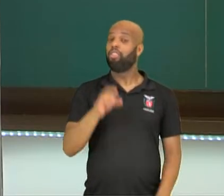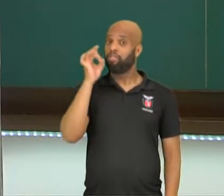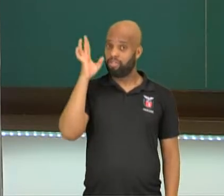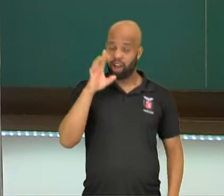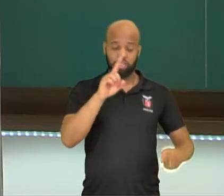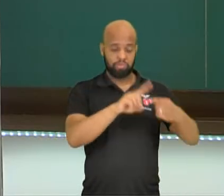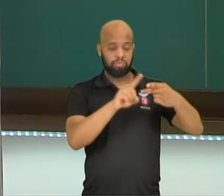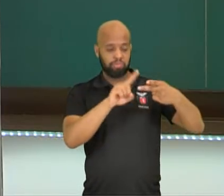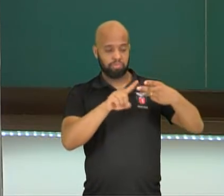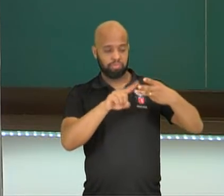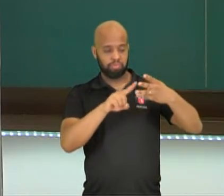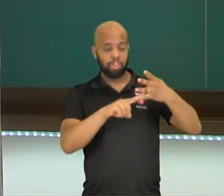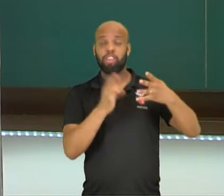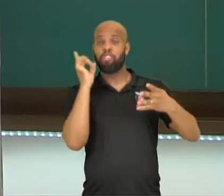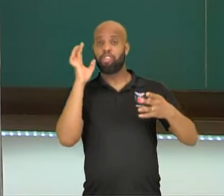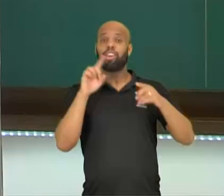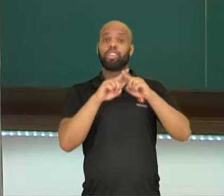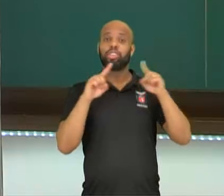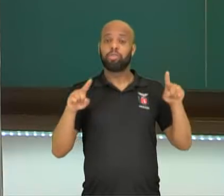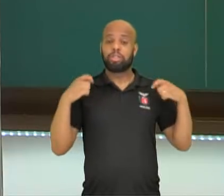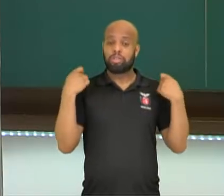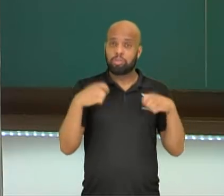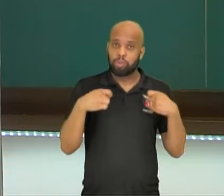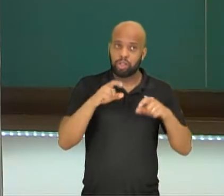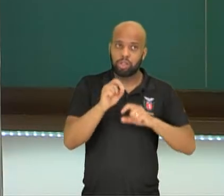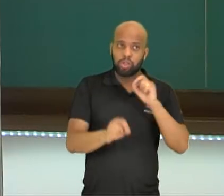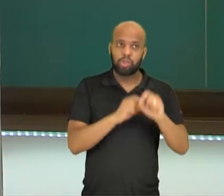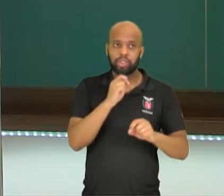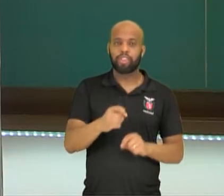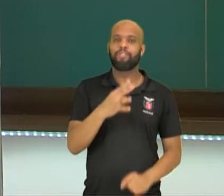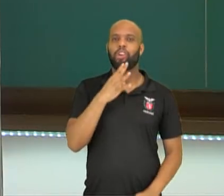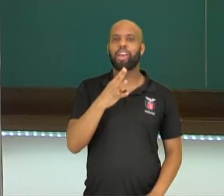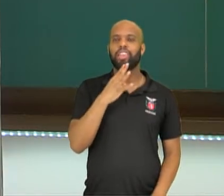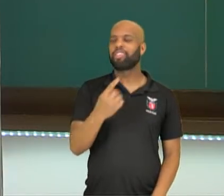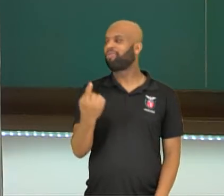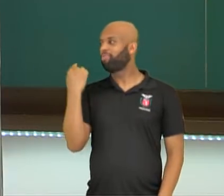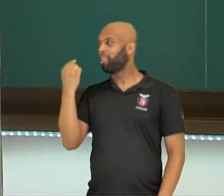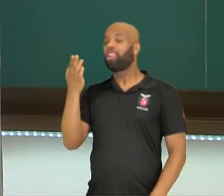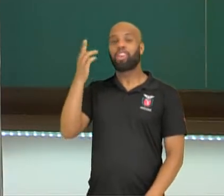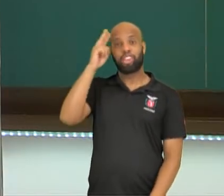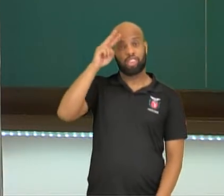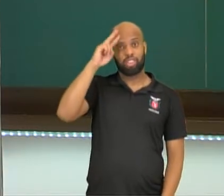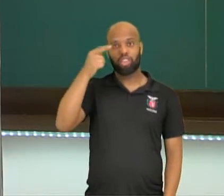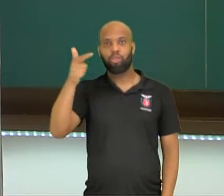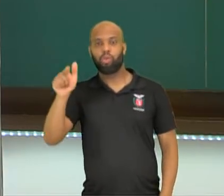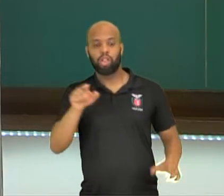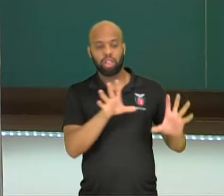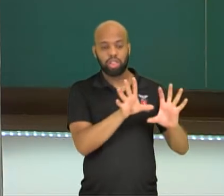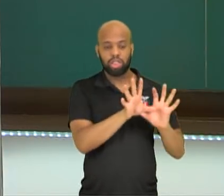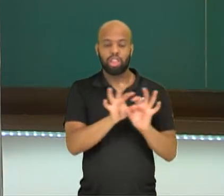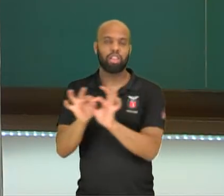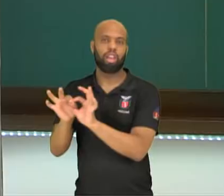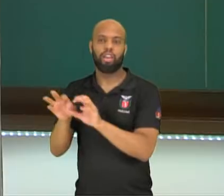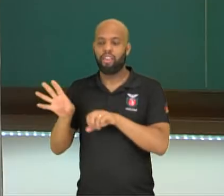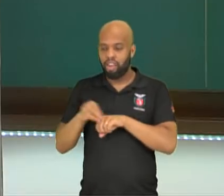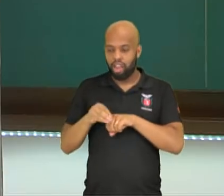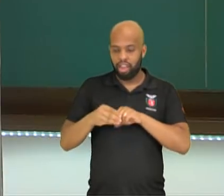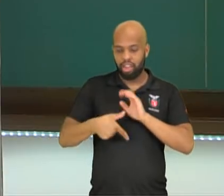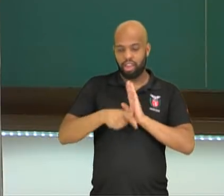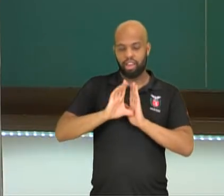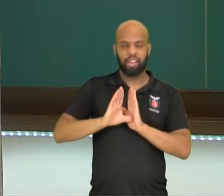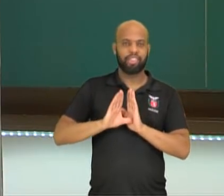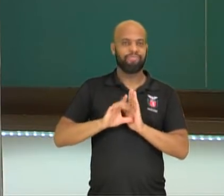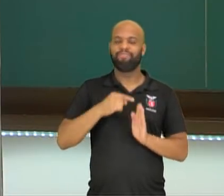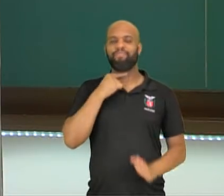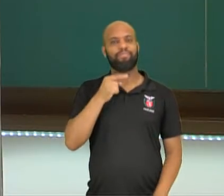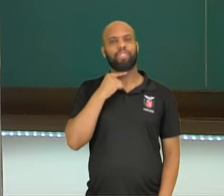as alternativas estão aqui, mas que se nós não soubermos, se nós não dermos atenção ao conhecimento anterior,